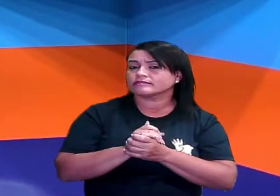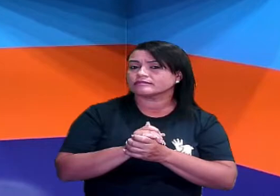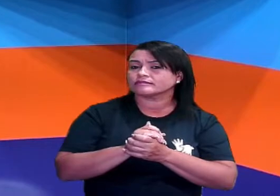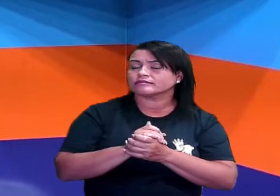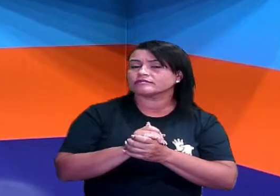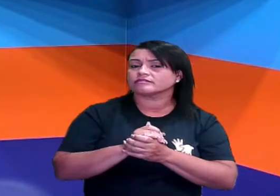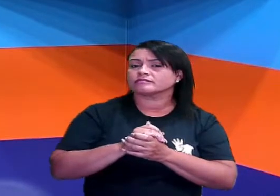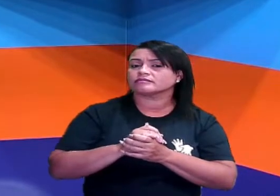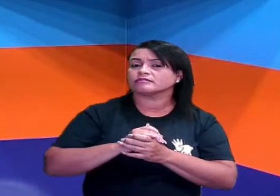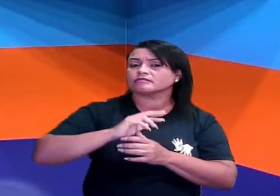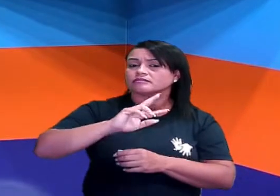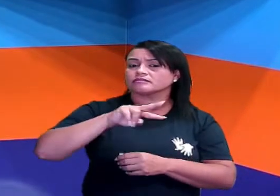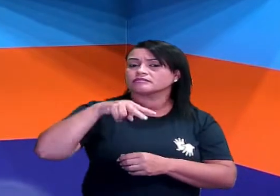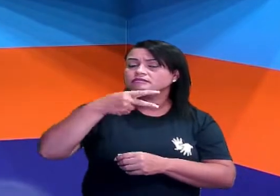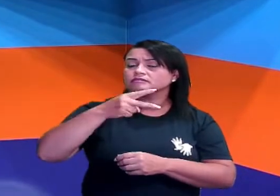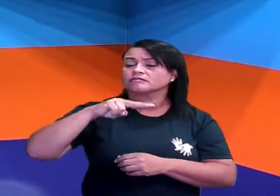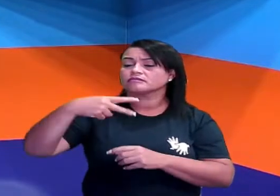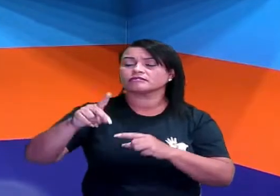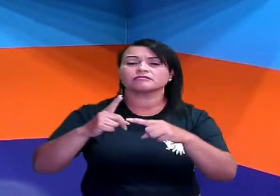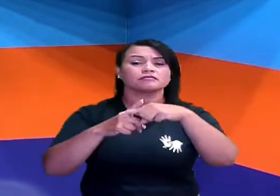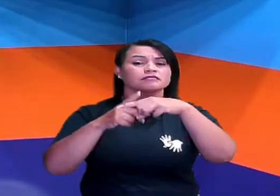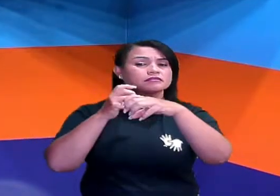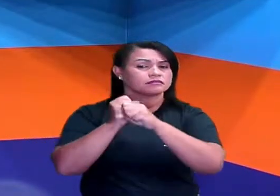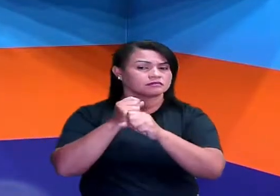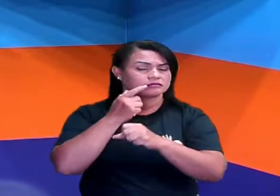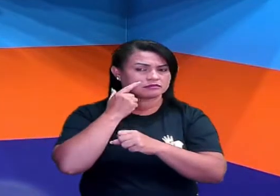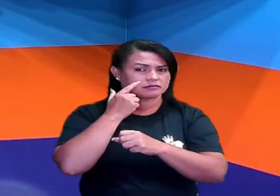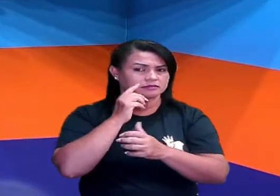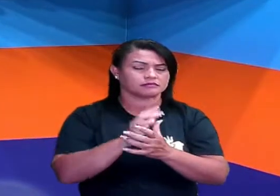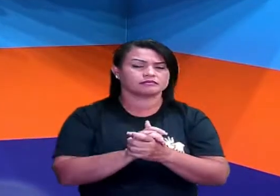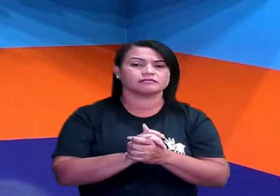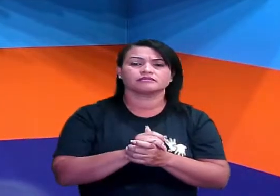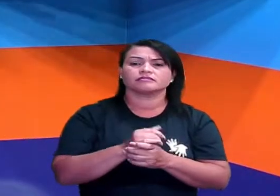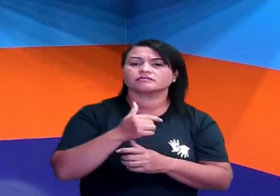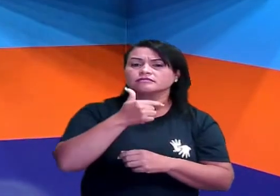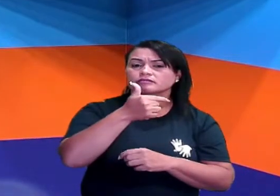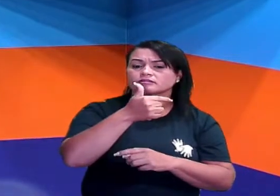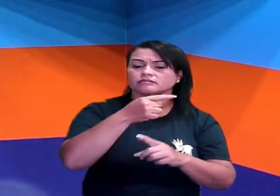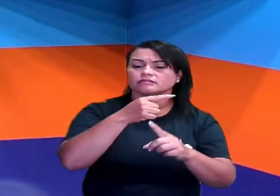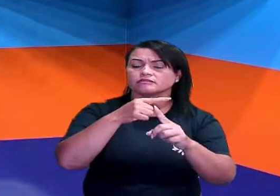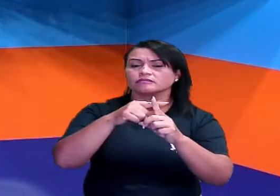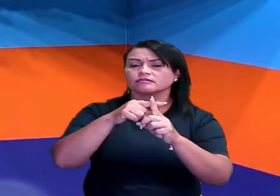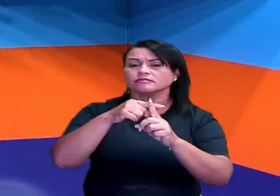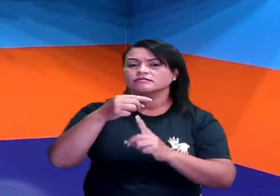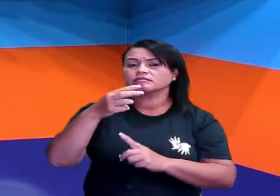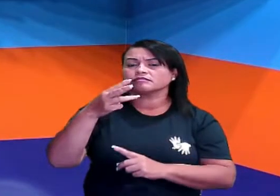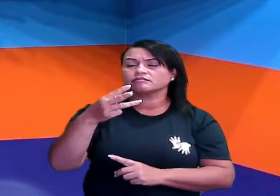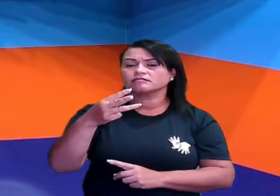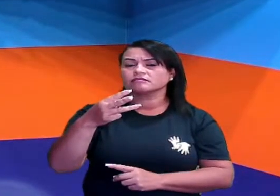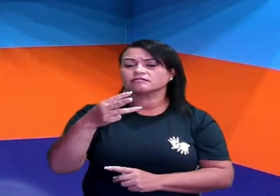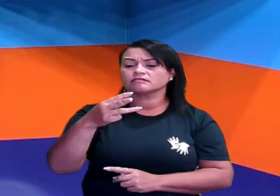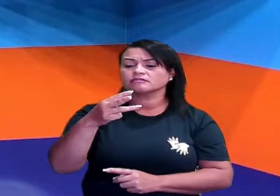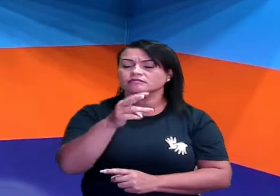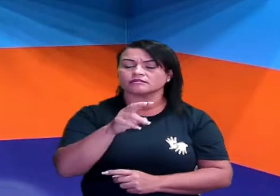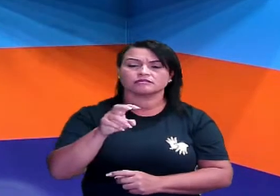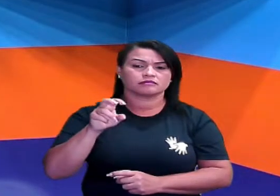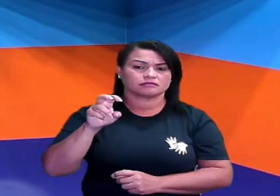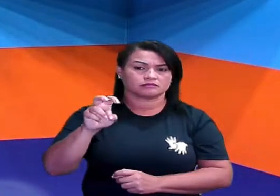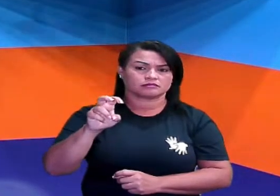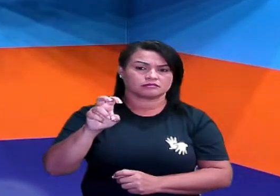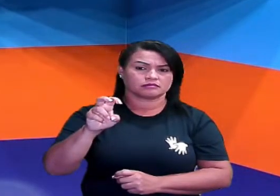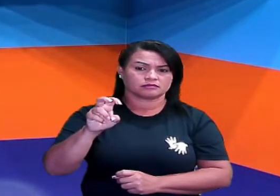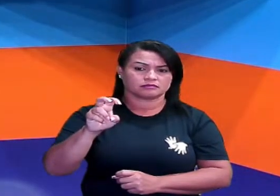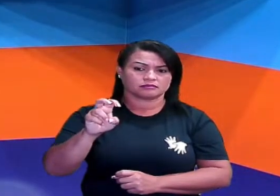expoente? Eu vou somar. Fazer o seguinte, ó, 2 mais 3, igual a quem? A 5 elevado a 5.